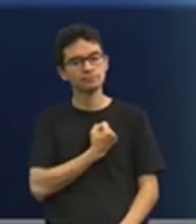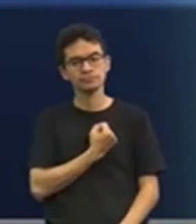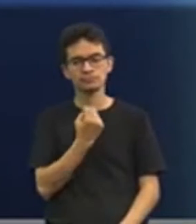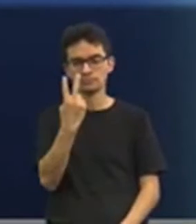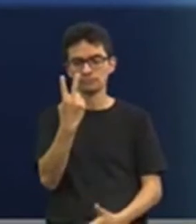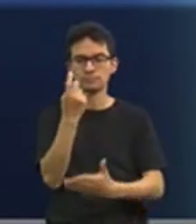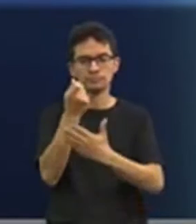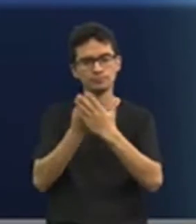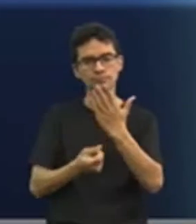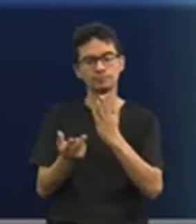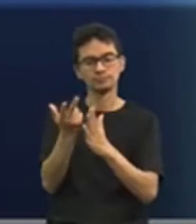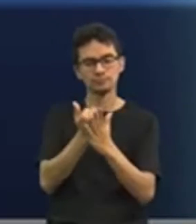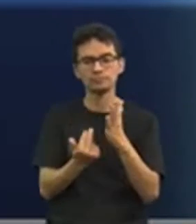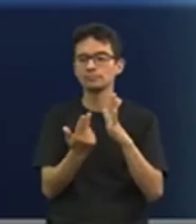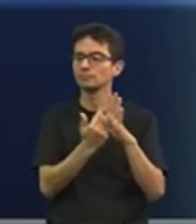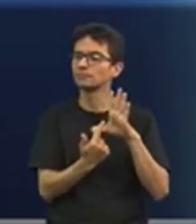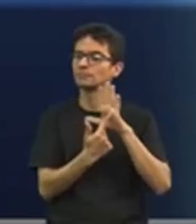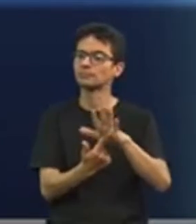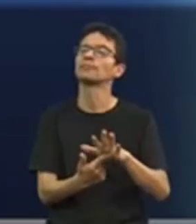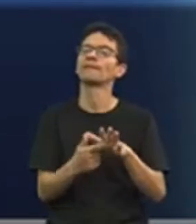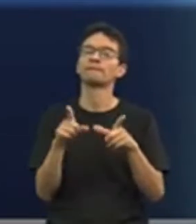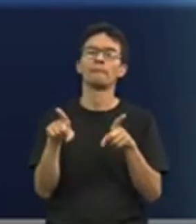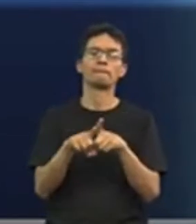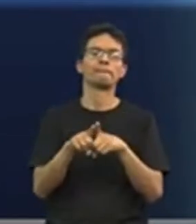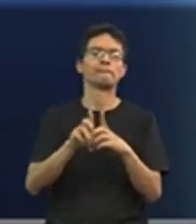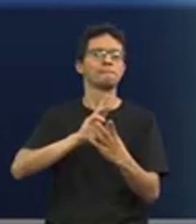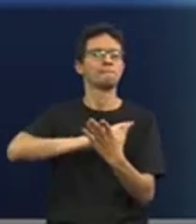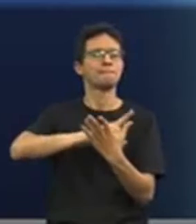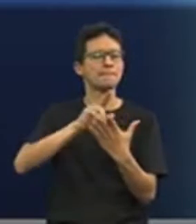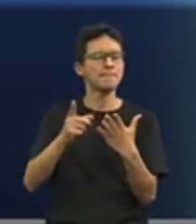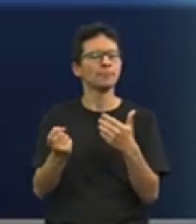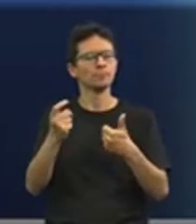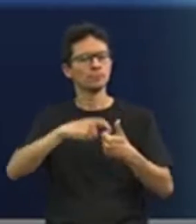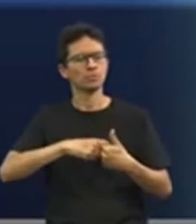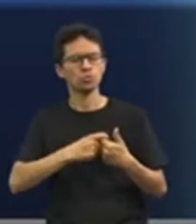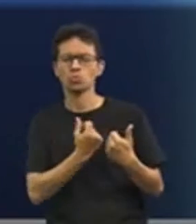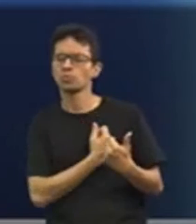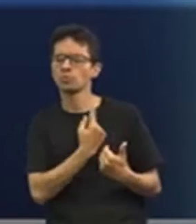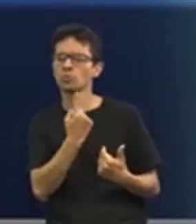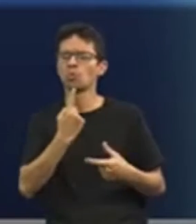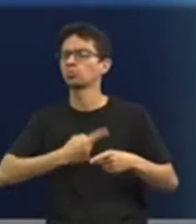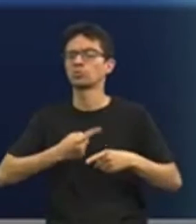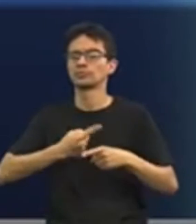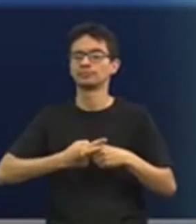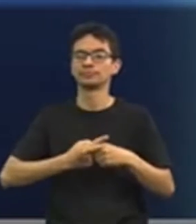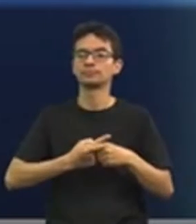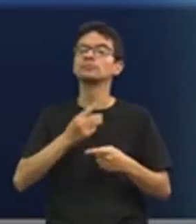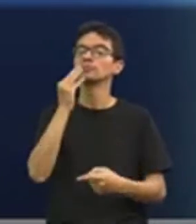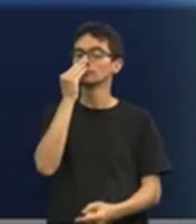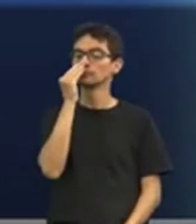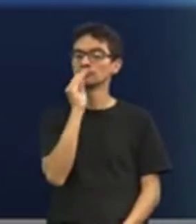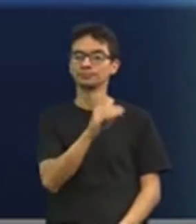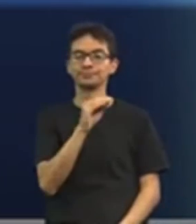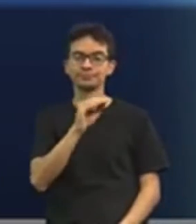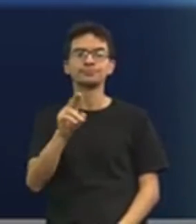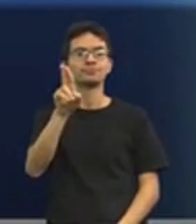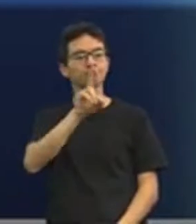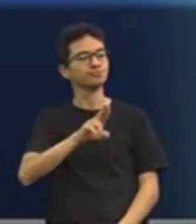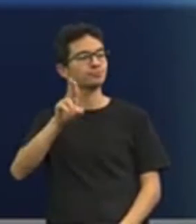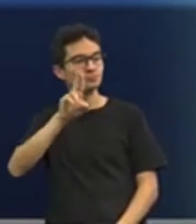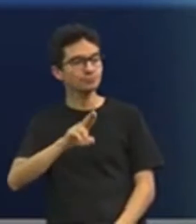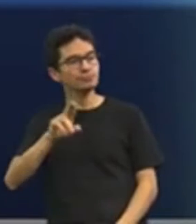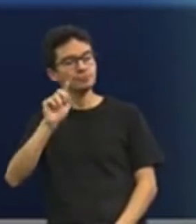O Padrinho portanto retoma aspectos apresentados o texto um porque menospreza o